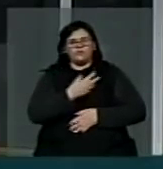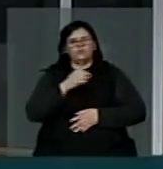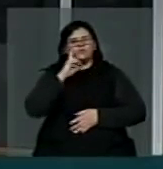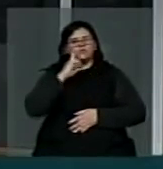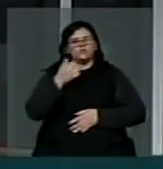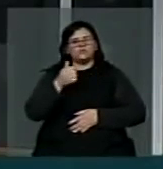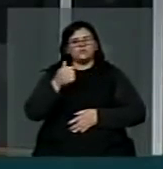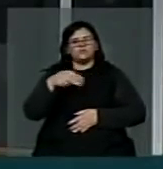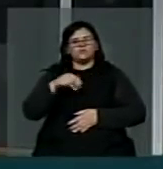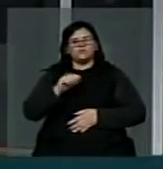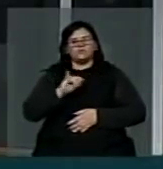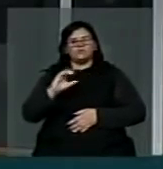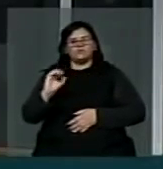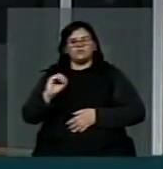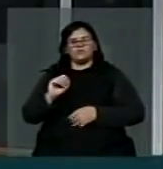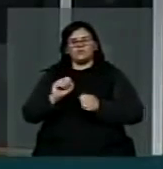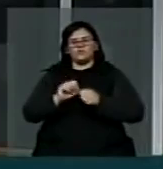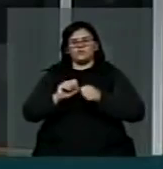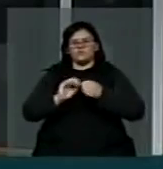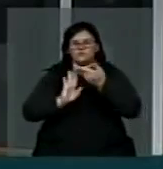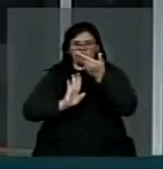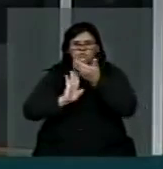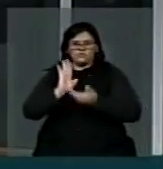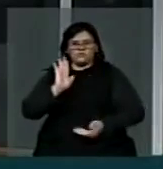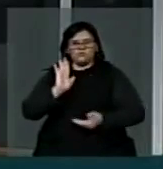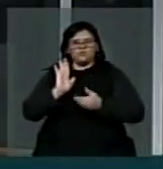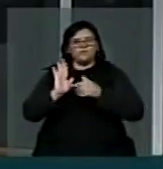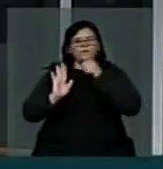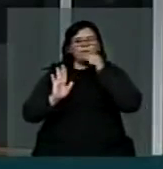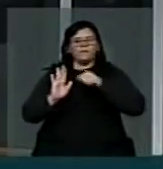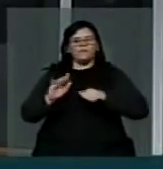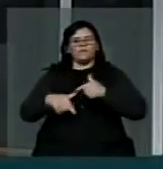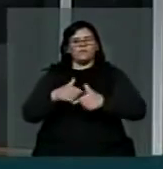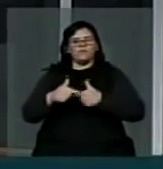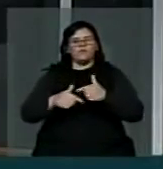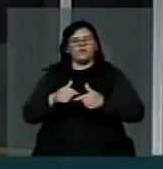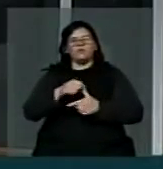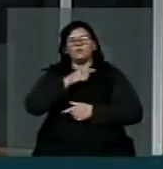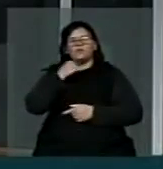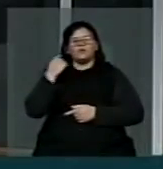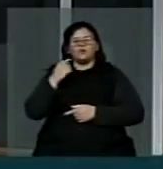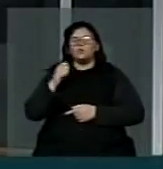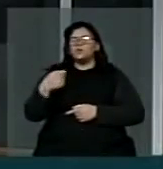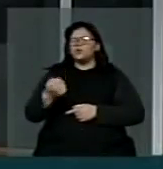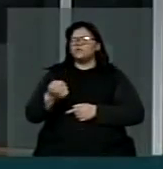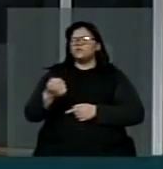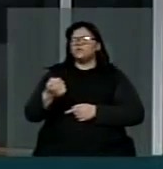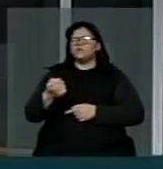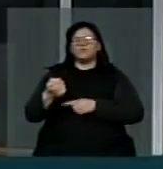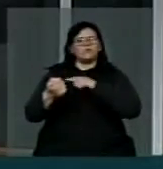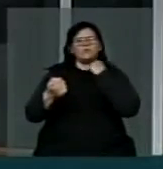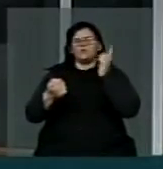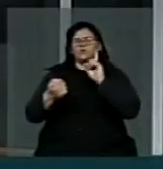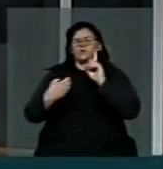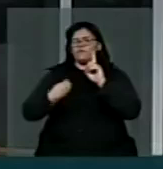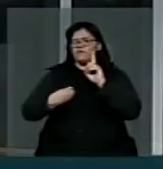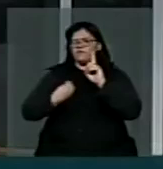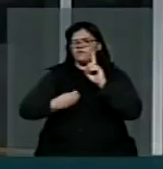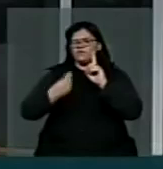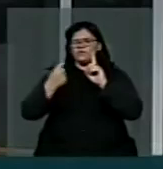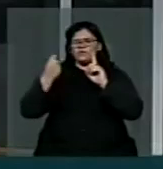em um 1º de maio em que trabalhadoras morreram. Morreram? Quem disse? Se vivos estão. Não morre a